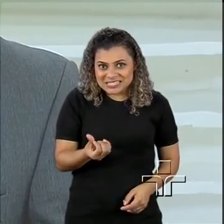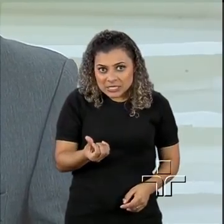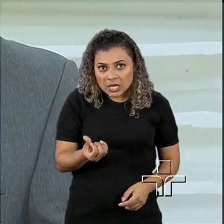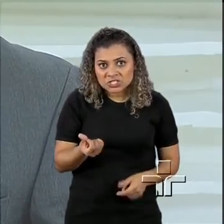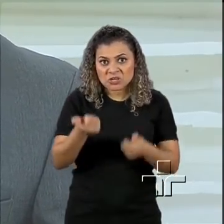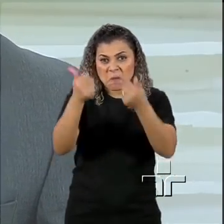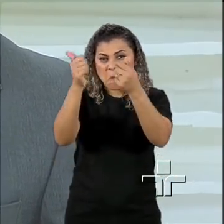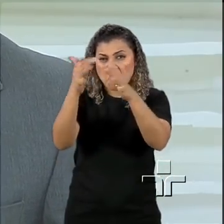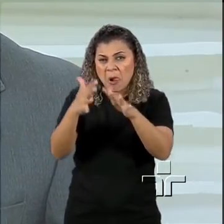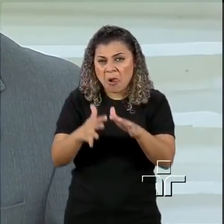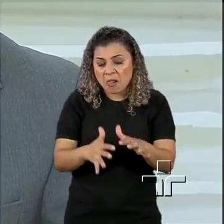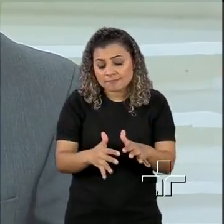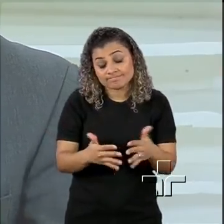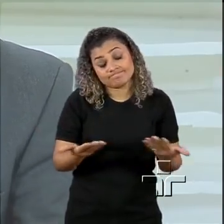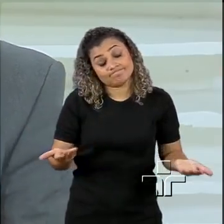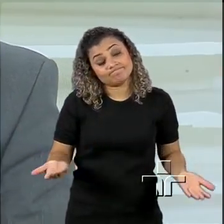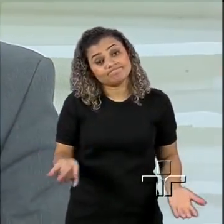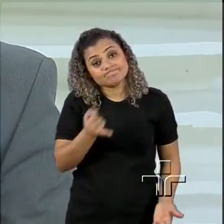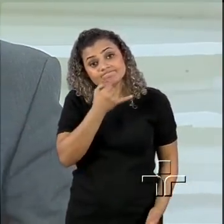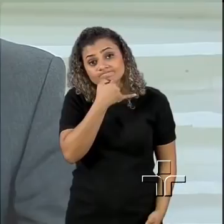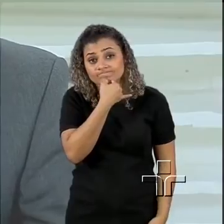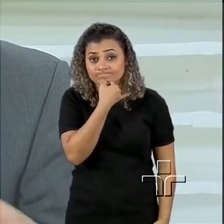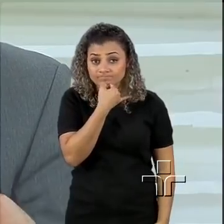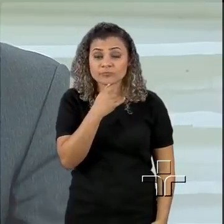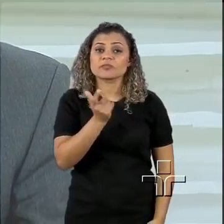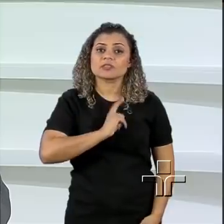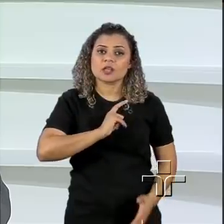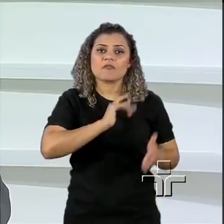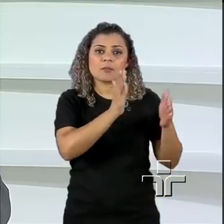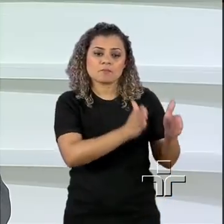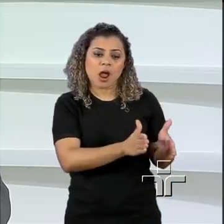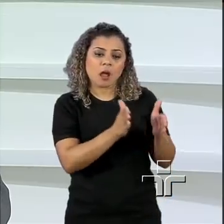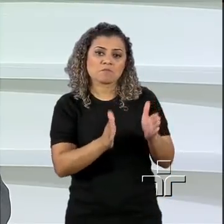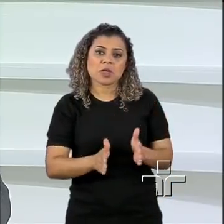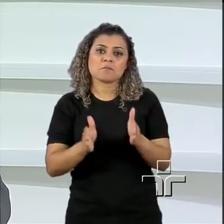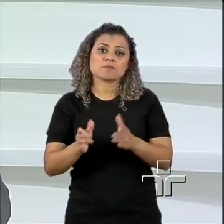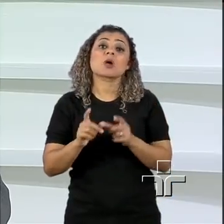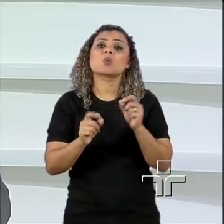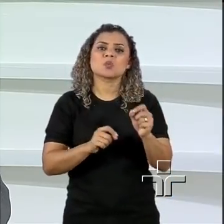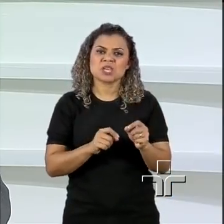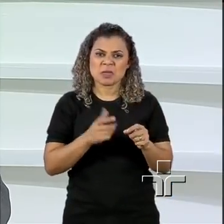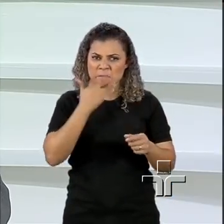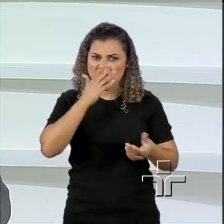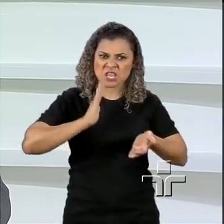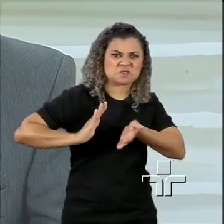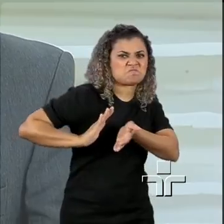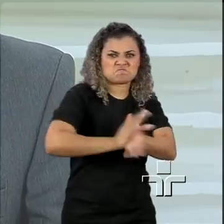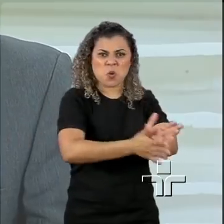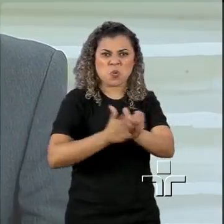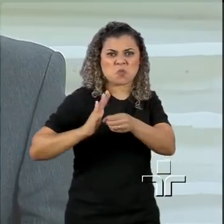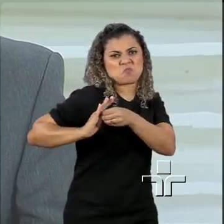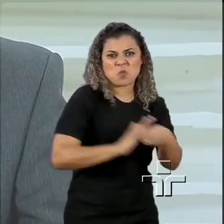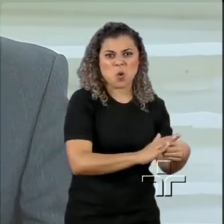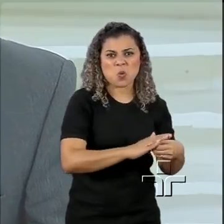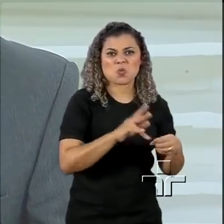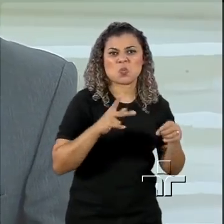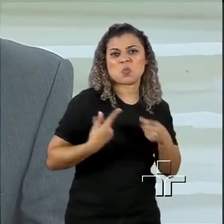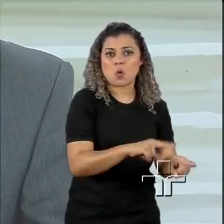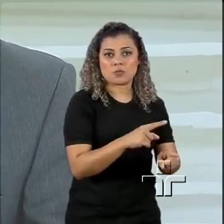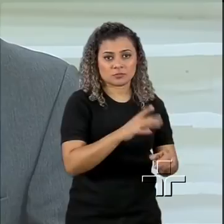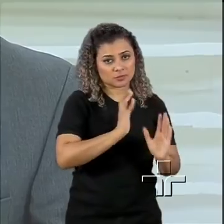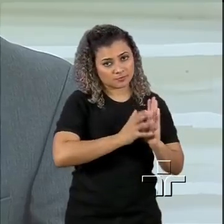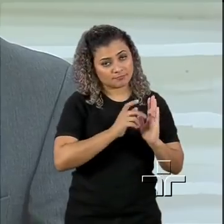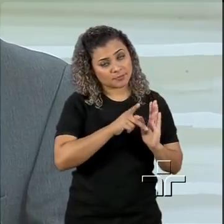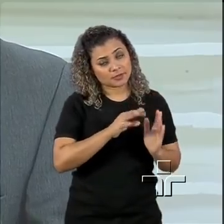verdade, com um processo contínuo de um massacre mediático, como nunca visto a nenhum partido político no Brasil, ou seja, em